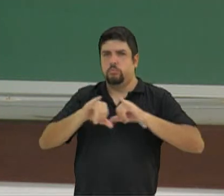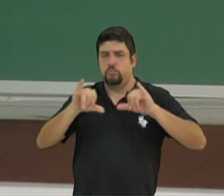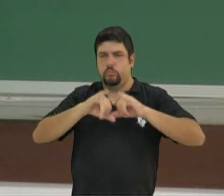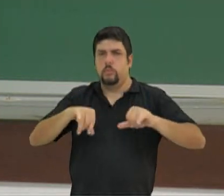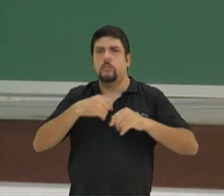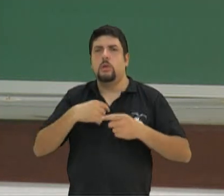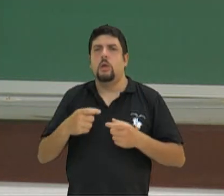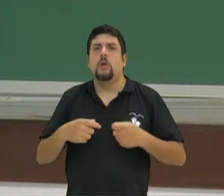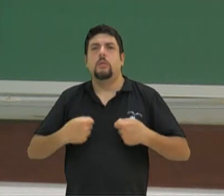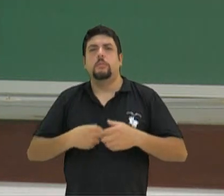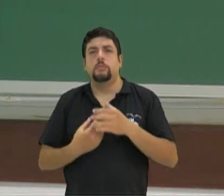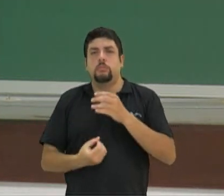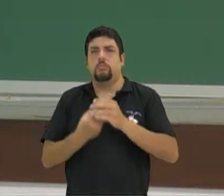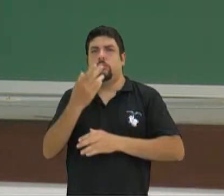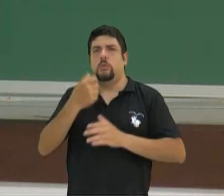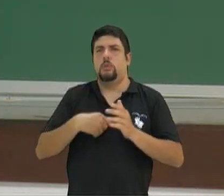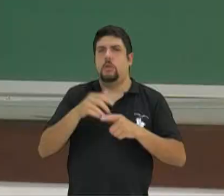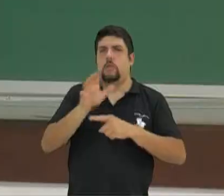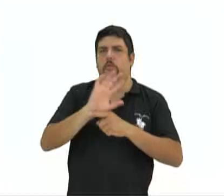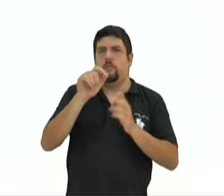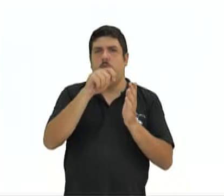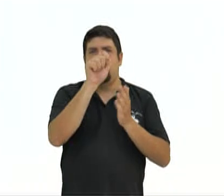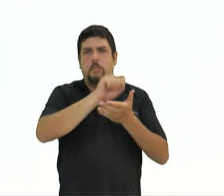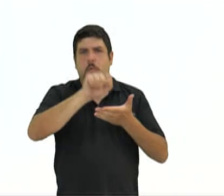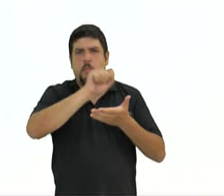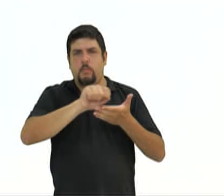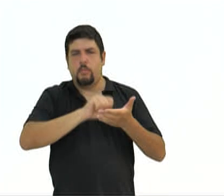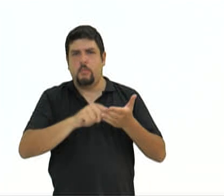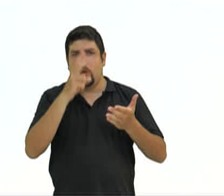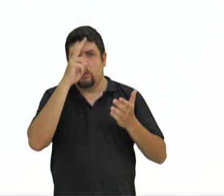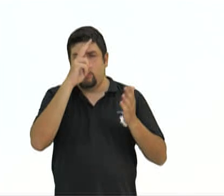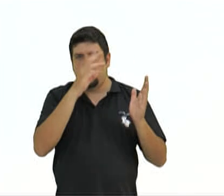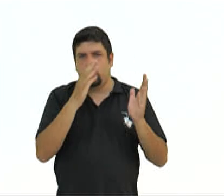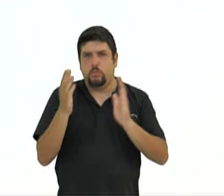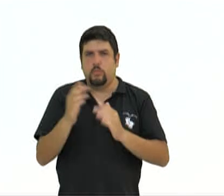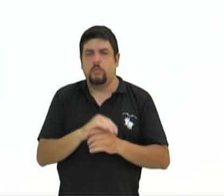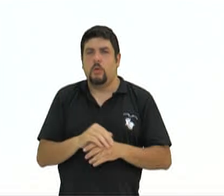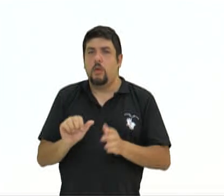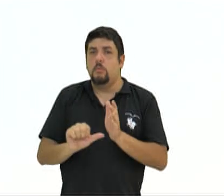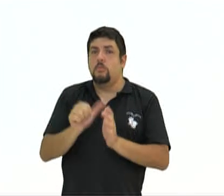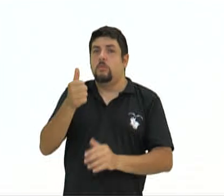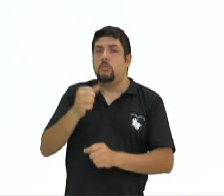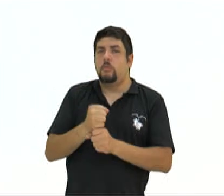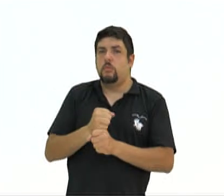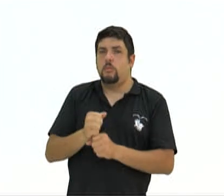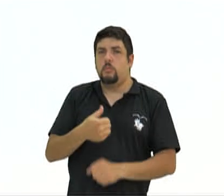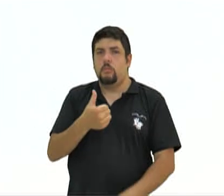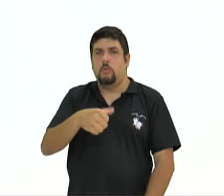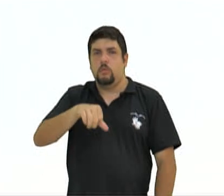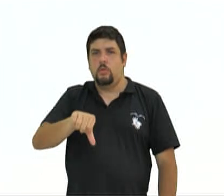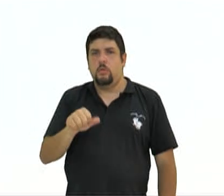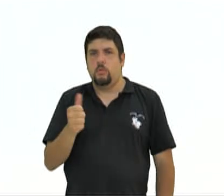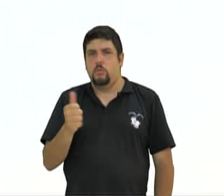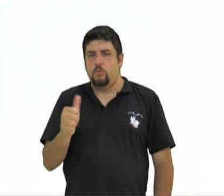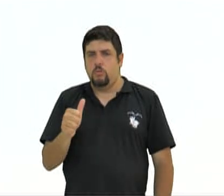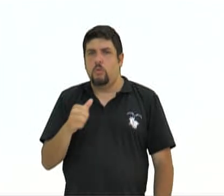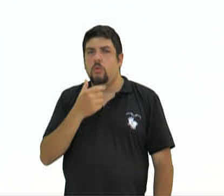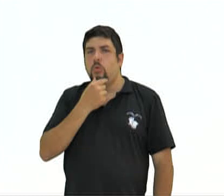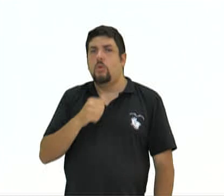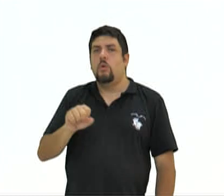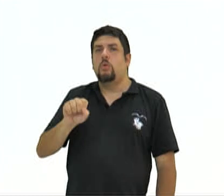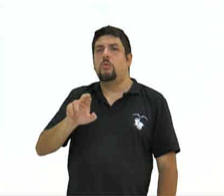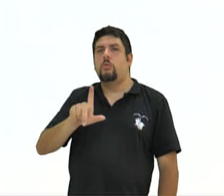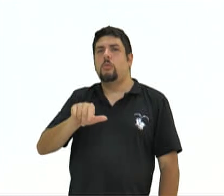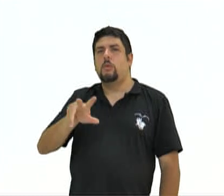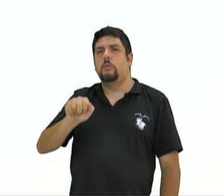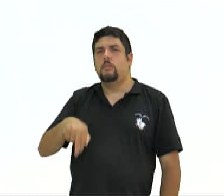que criar roteiro e o filme tem um roteiro, tá? O primeiro roteiro foi escrito em 1911 pelo jornalista Gardner Sullivan. Em